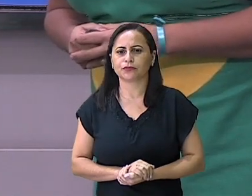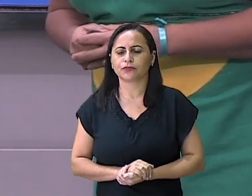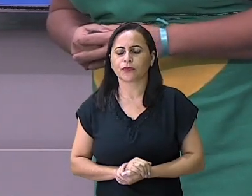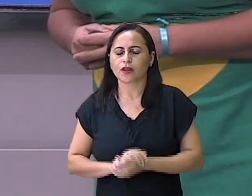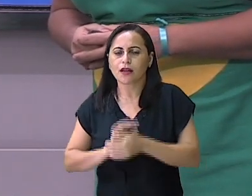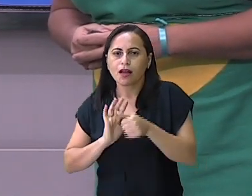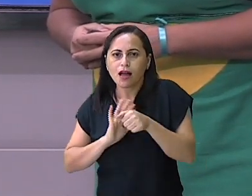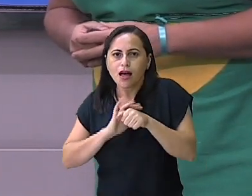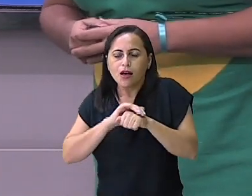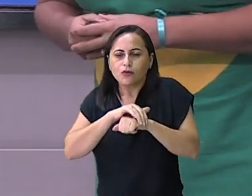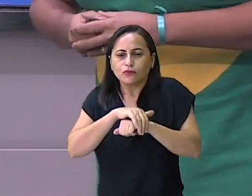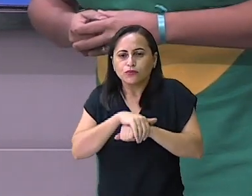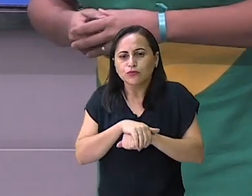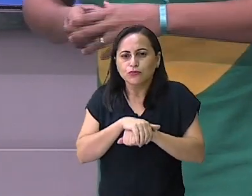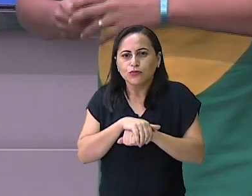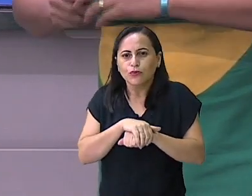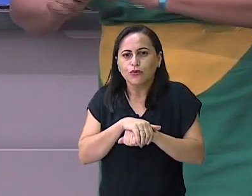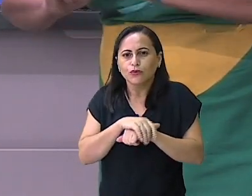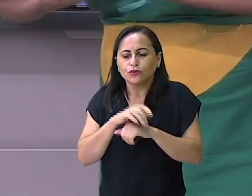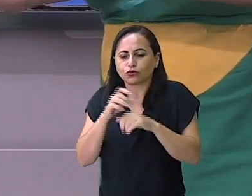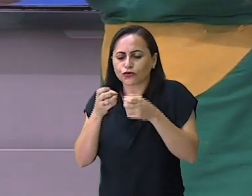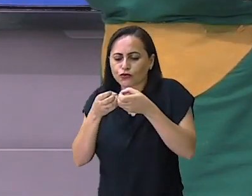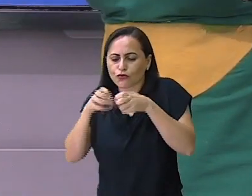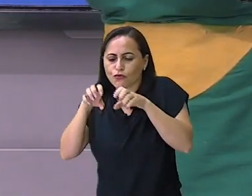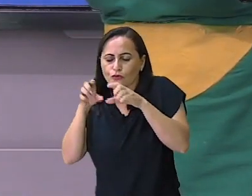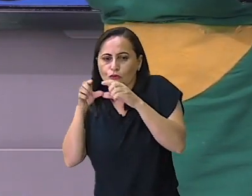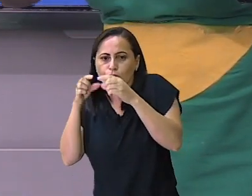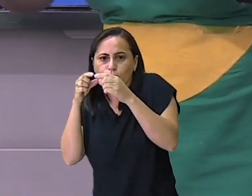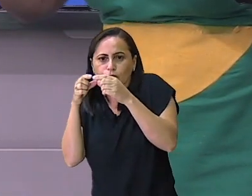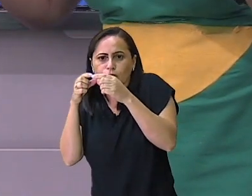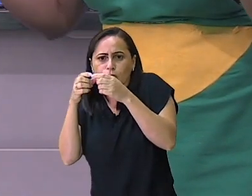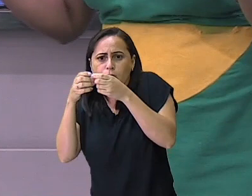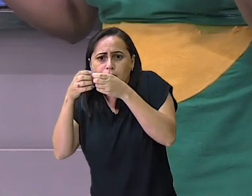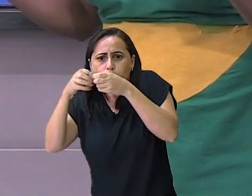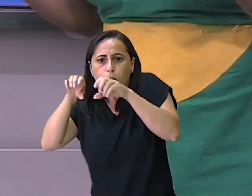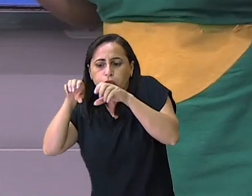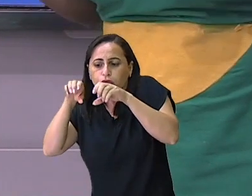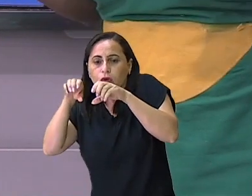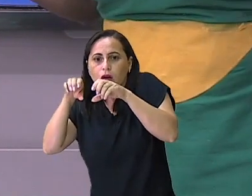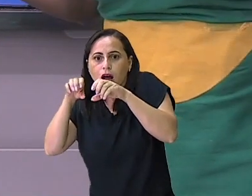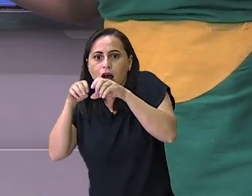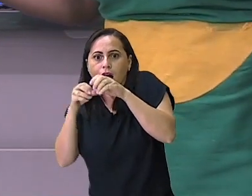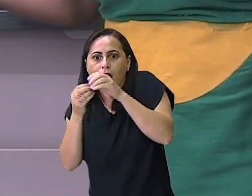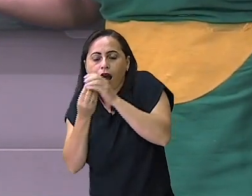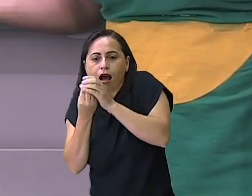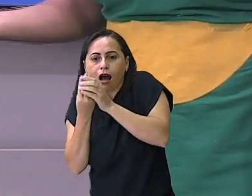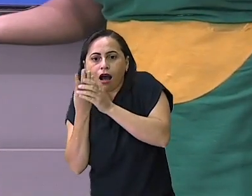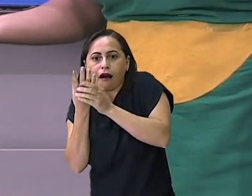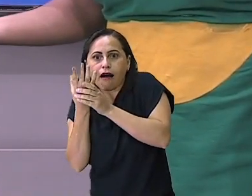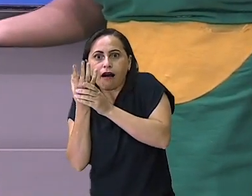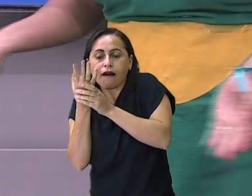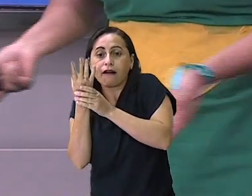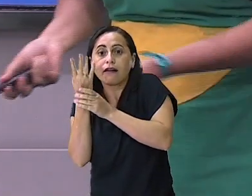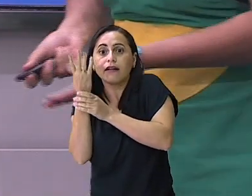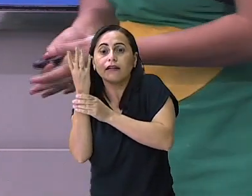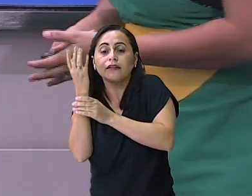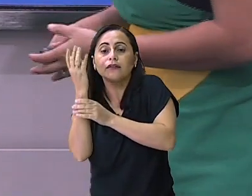a noite, este ovinho se quebrou e saiu de dentro